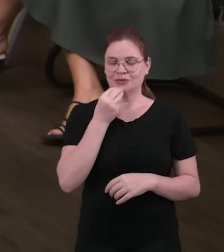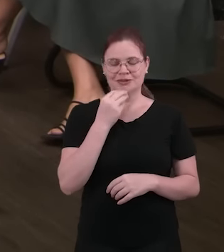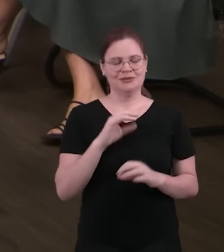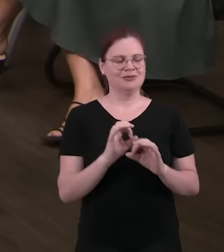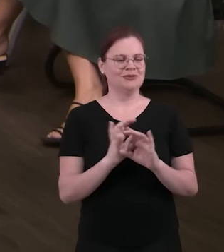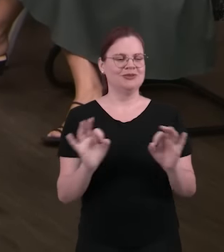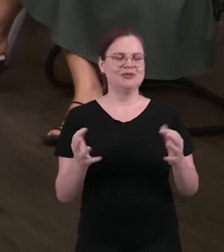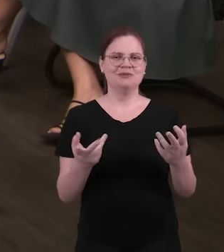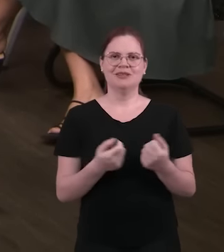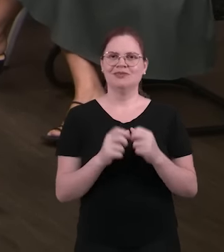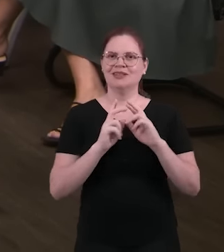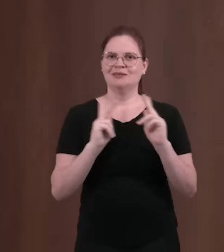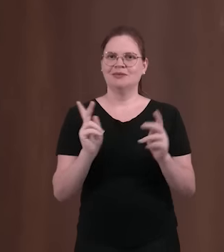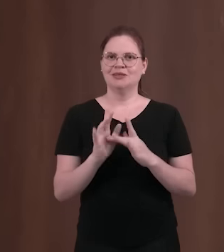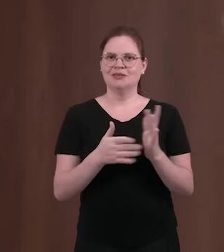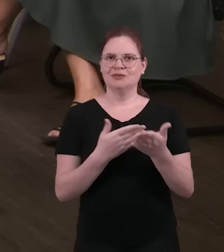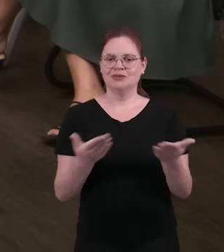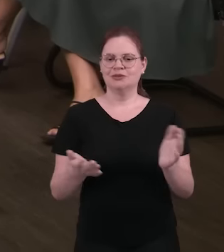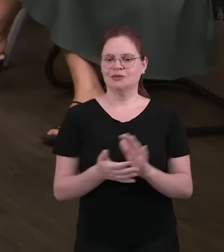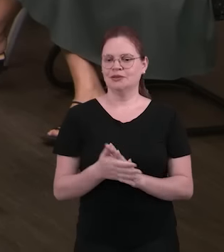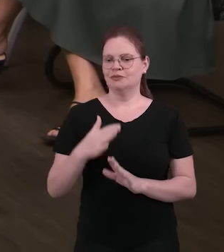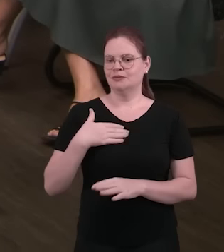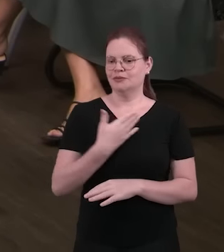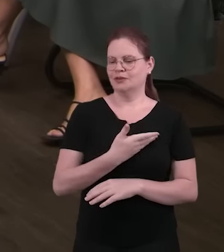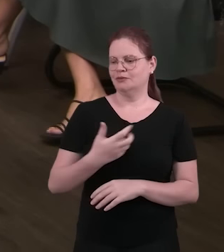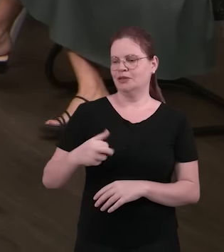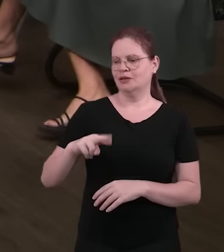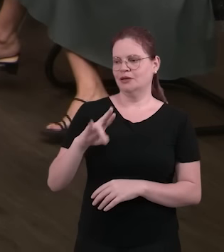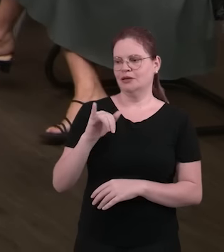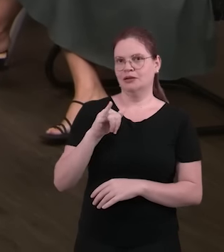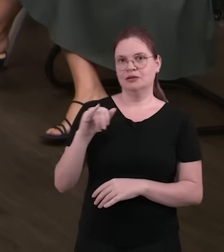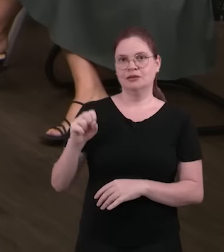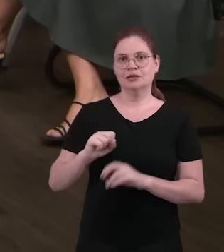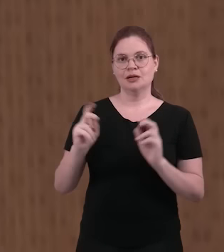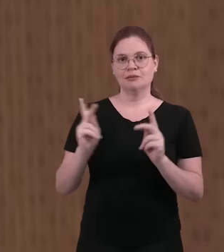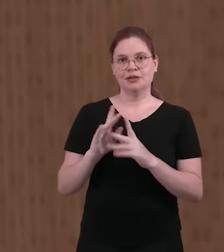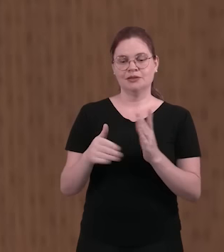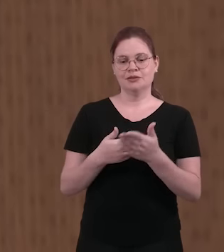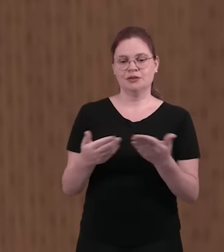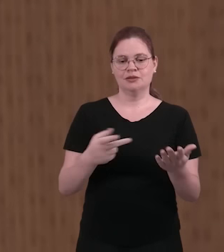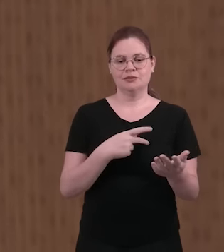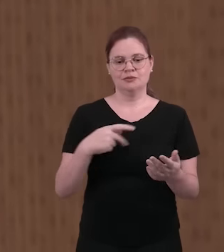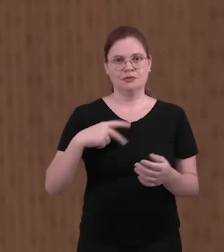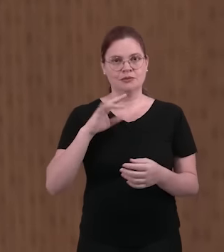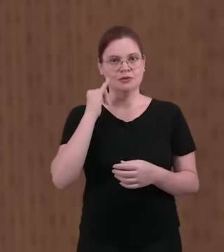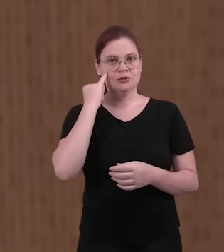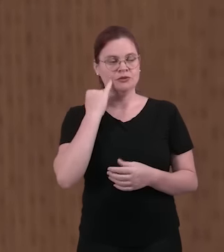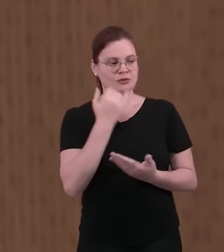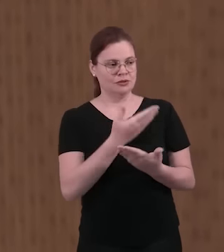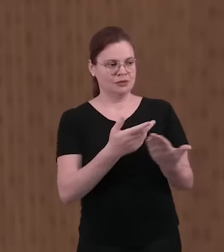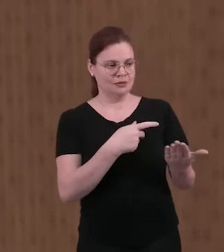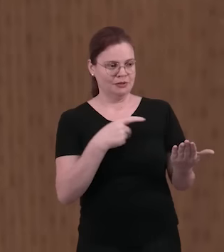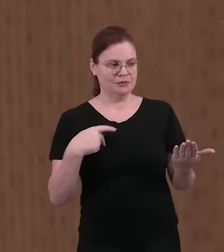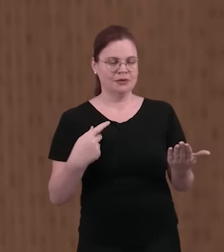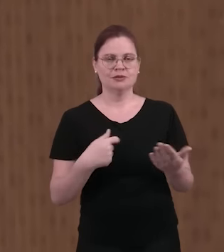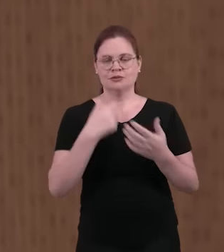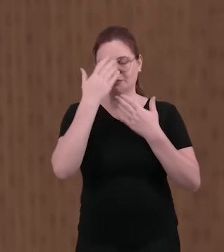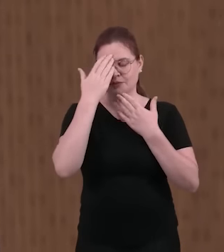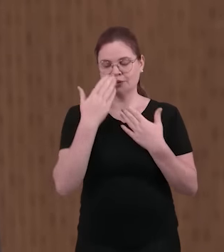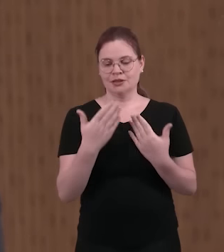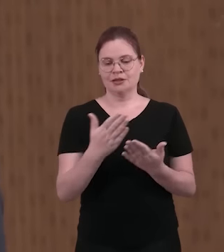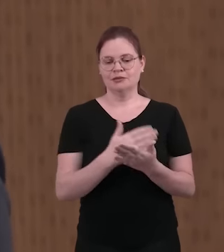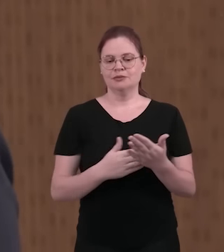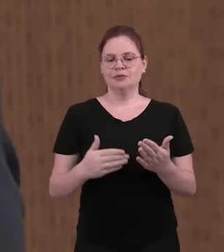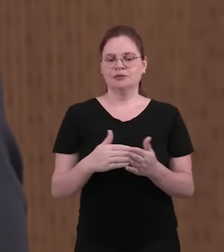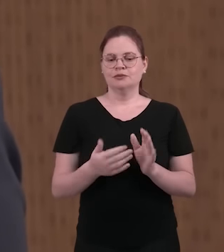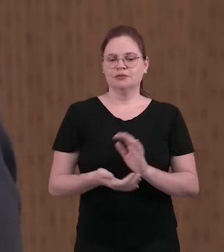Que maravilha. Paz do Senhor, querido. Paz do Senhor. Minha colega Raíssa, paz do Senhor Jesus. Pai do Senhor, pastor Josias, a paz do Senhor, pastor Tarcísio, obrigada